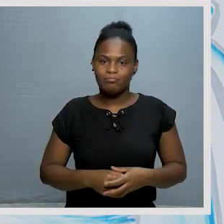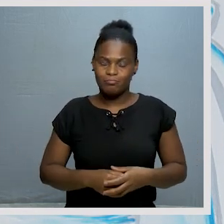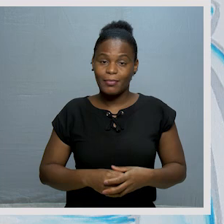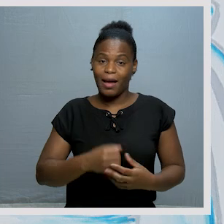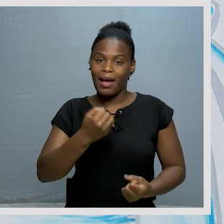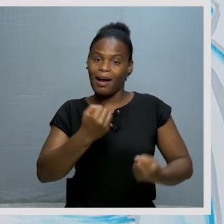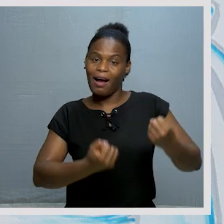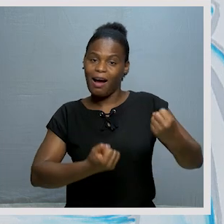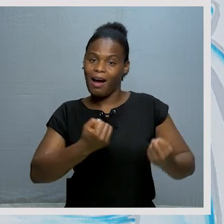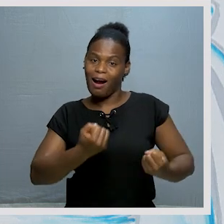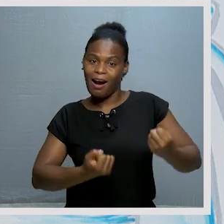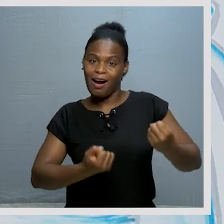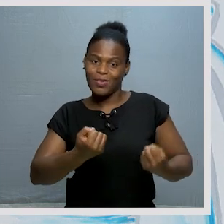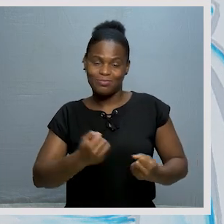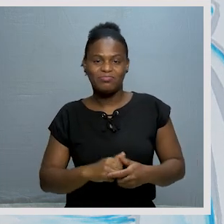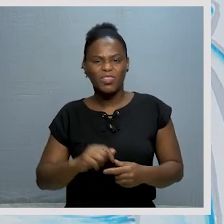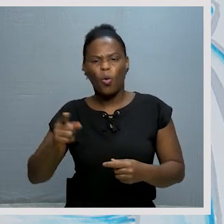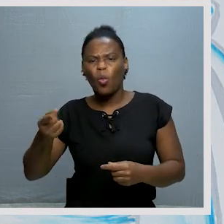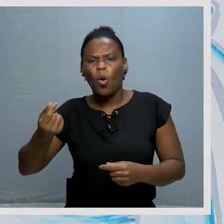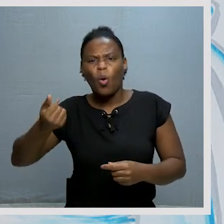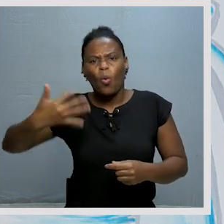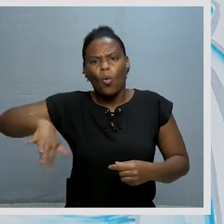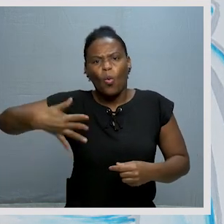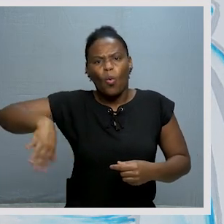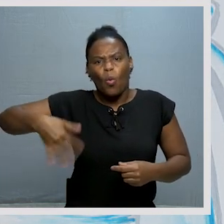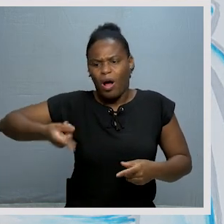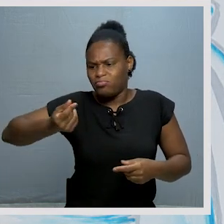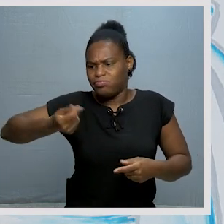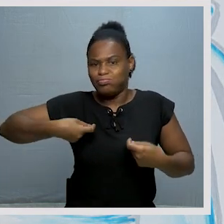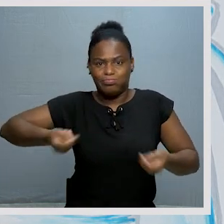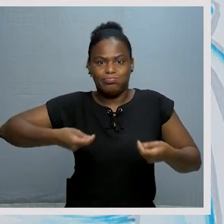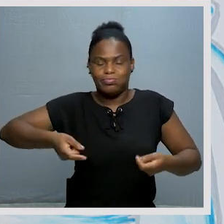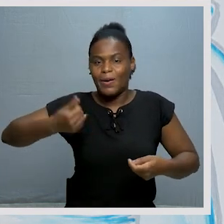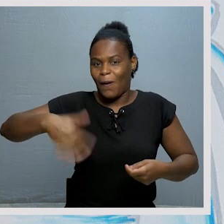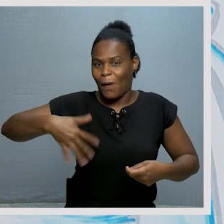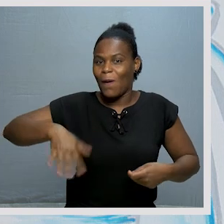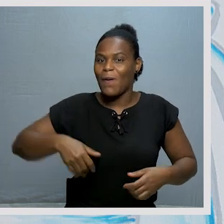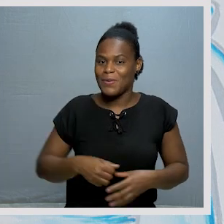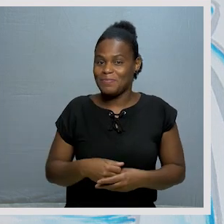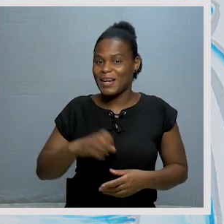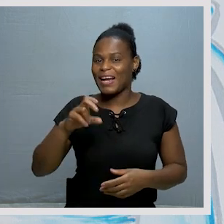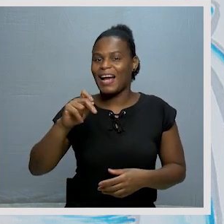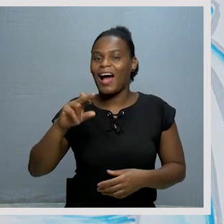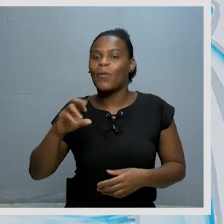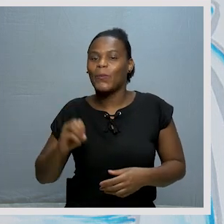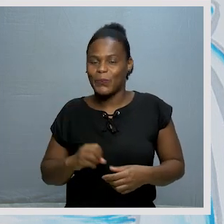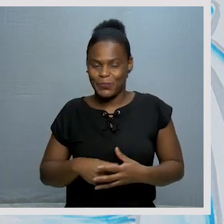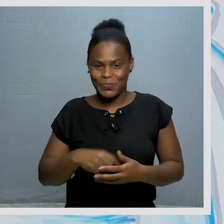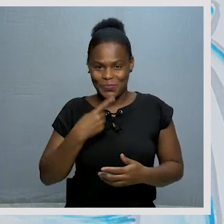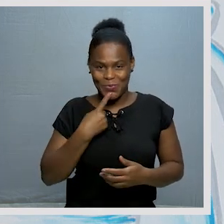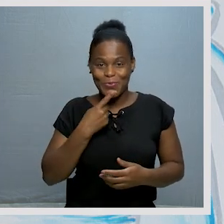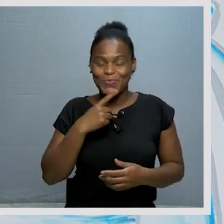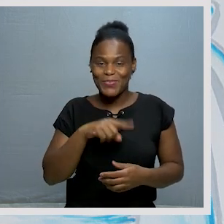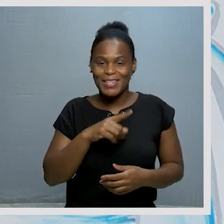de transporte, e caro, que custa muito dinheiro. Entenderam? Querem repetir isso